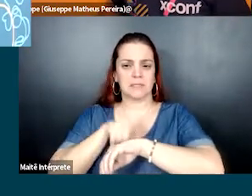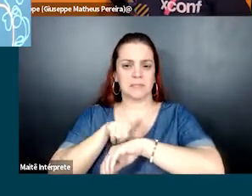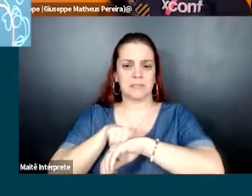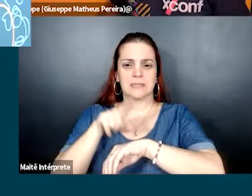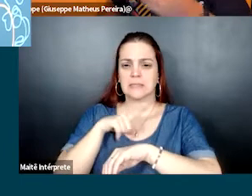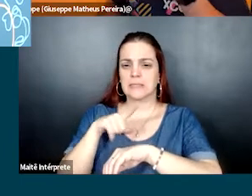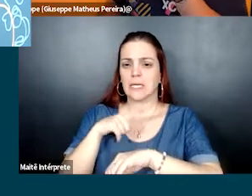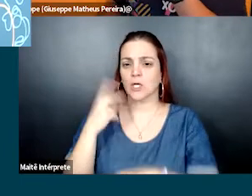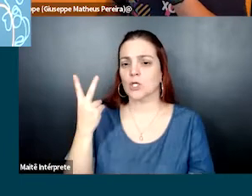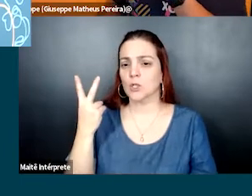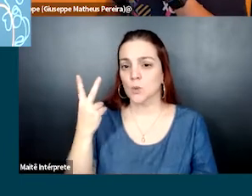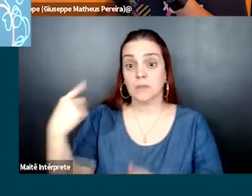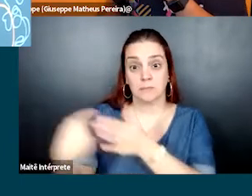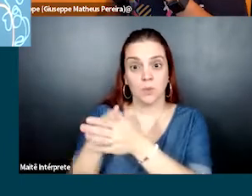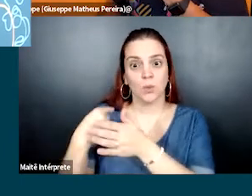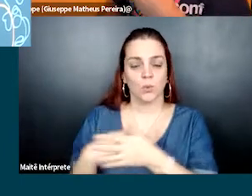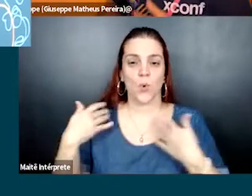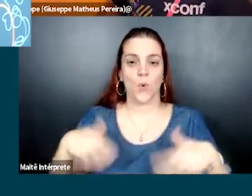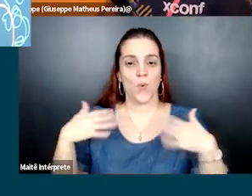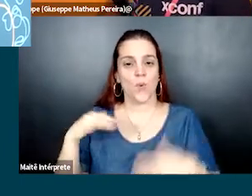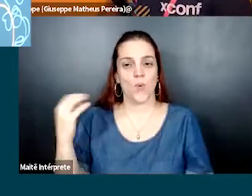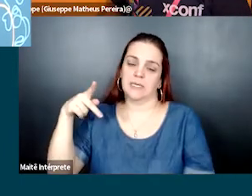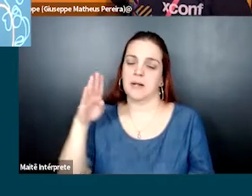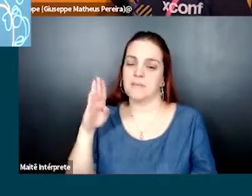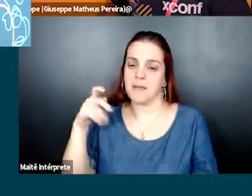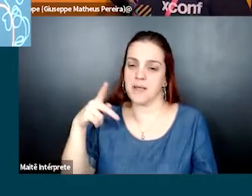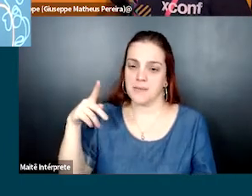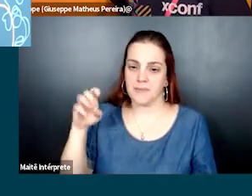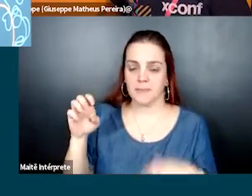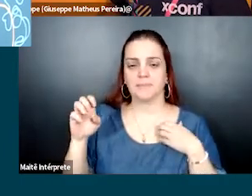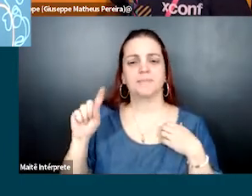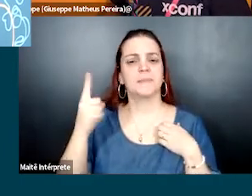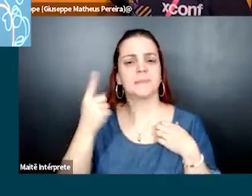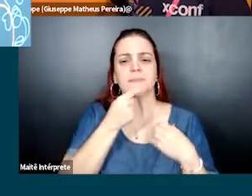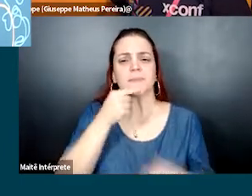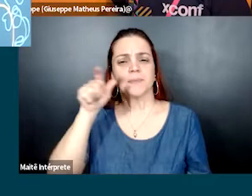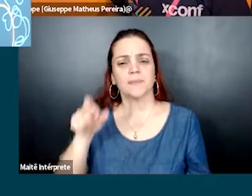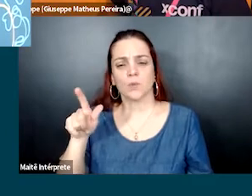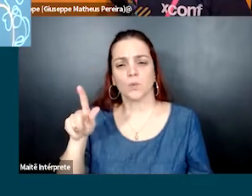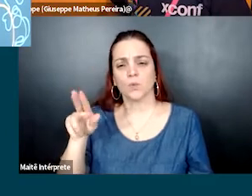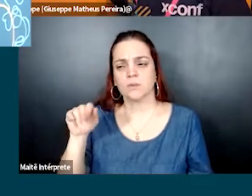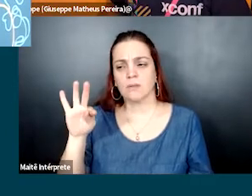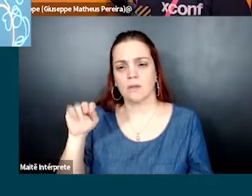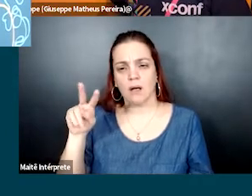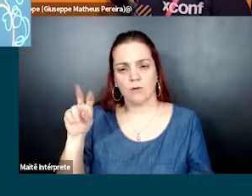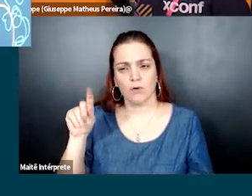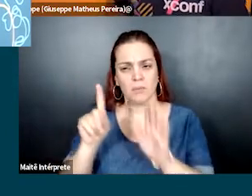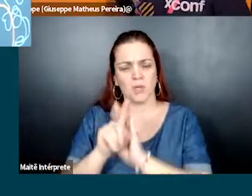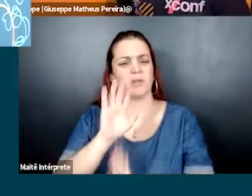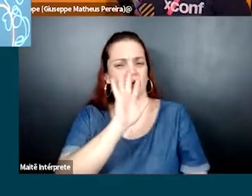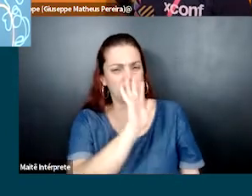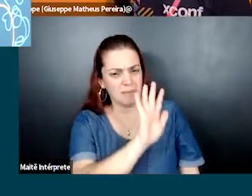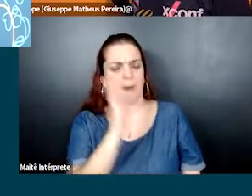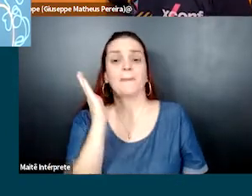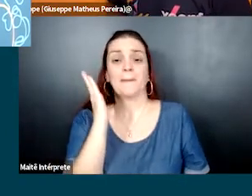abordar as 2 perguntas, aliás, ótimas, que foram colocadas aqui, Bex. Então, a primeira pergunta é do Gustavo. Ele pergunta assim, tá, mas fazendo